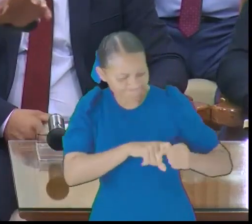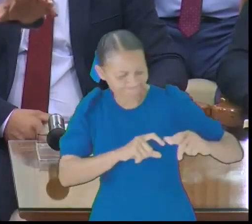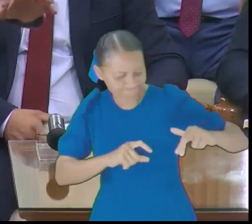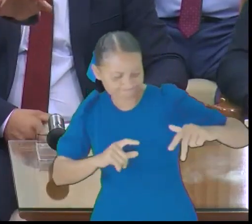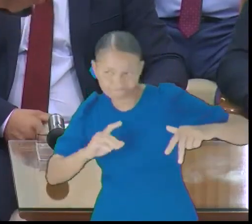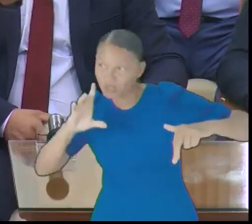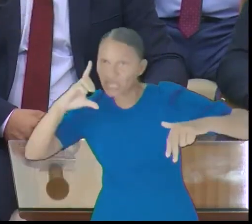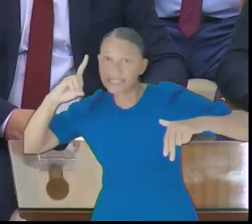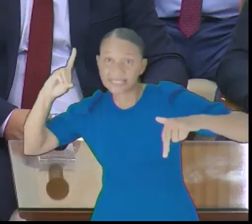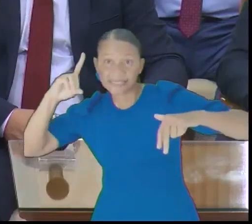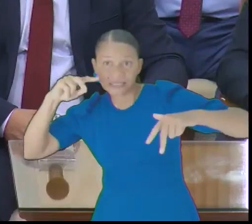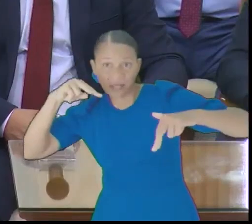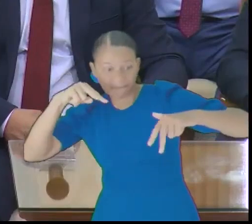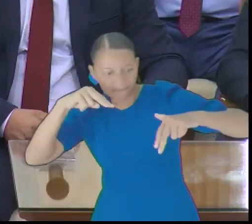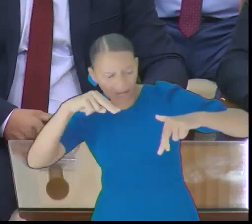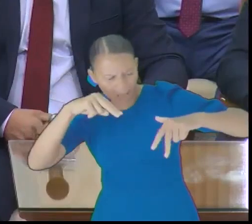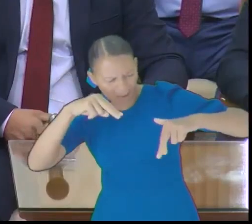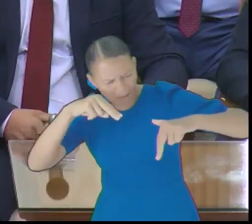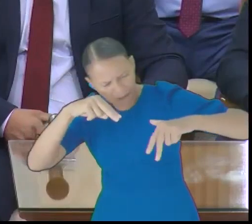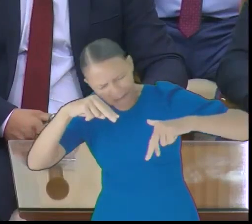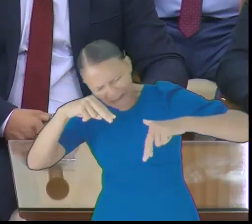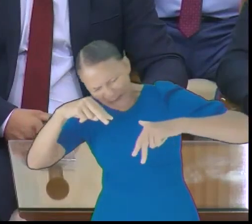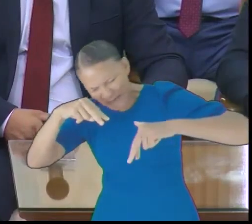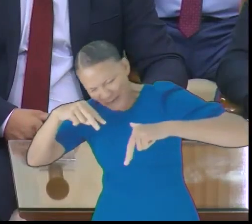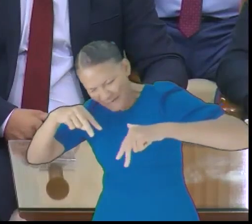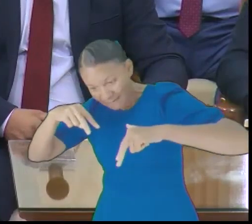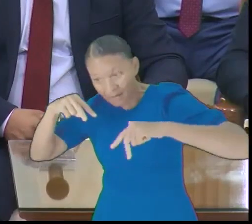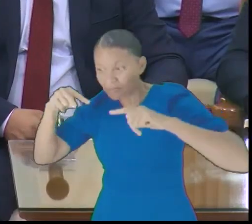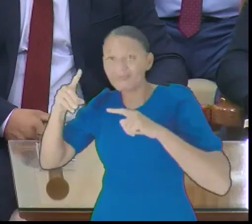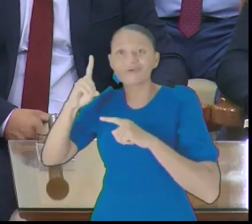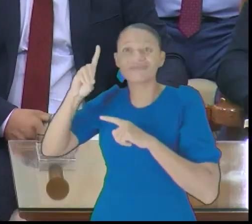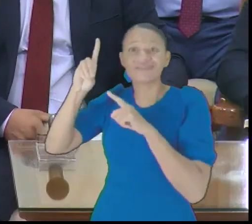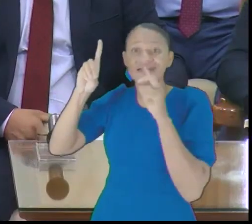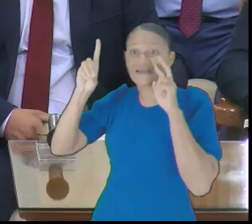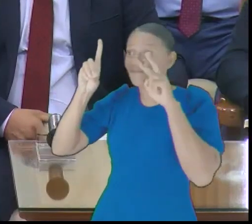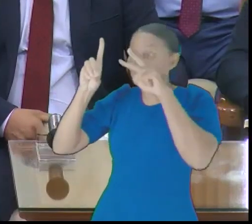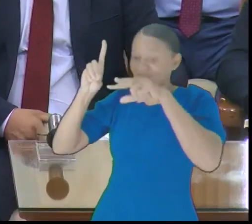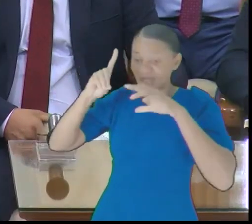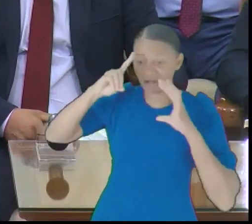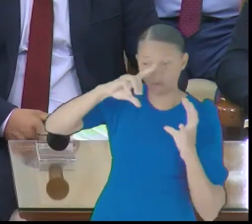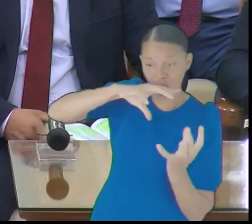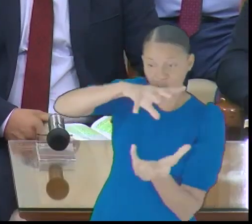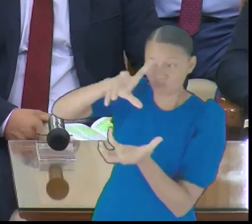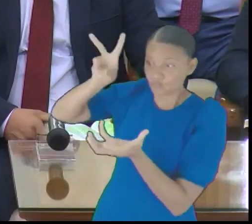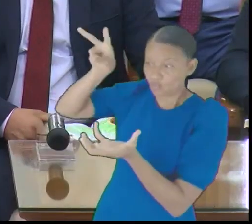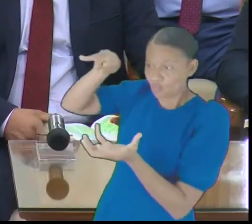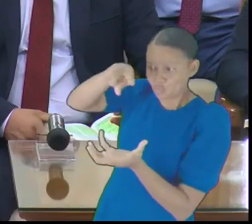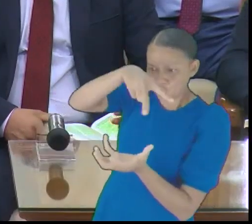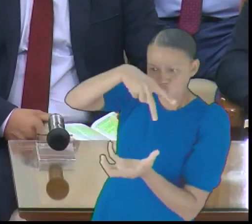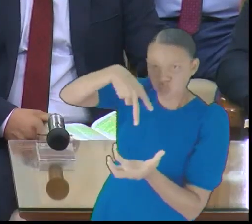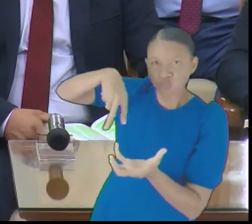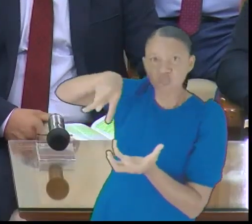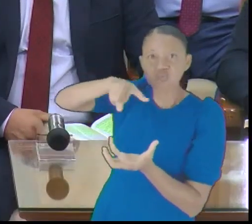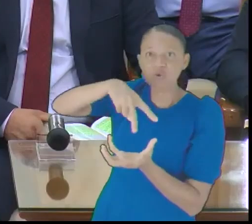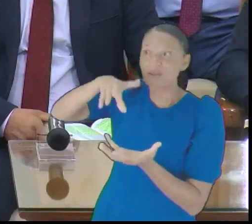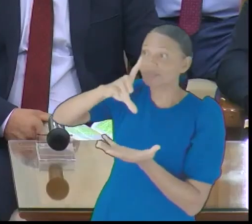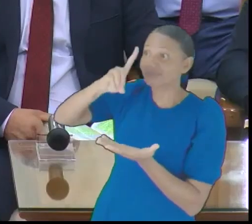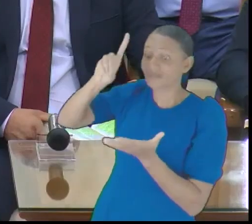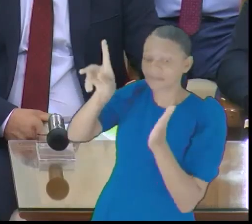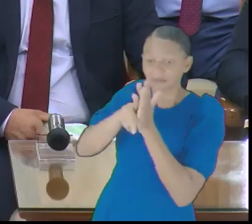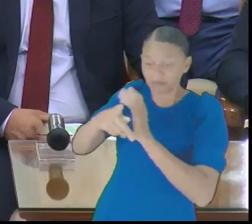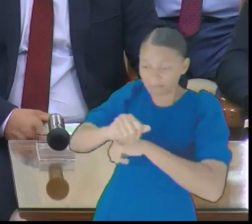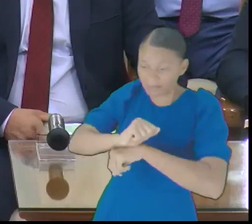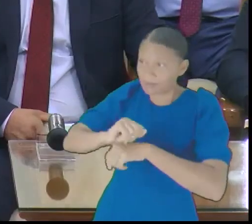Os olhos que percorrem toda a terra, o Deus de Abraão, o Deus dos